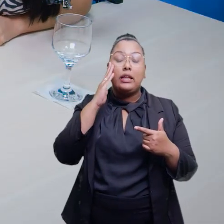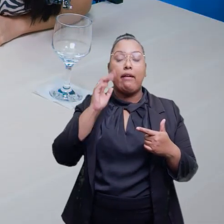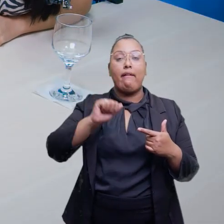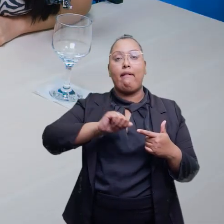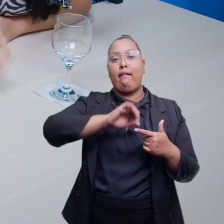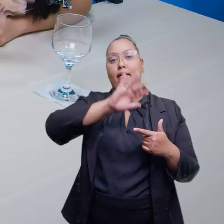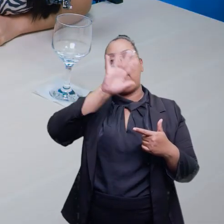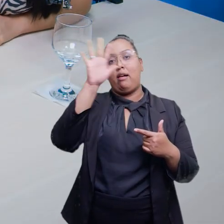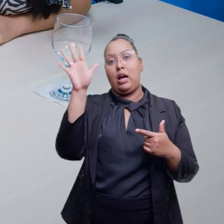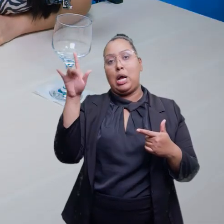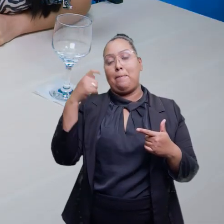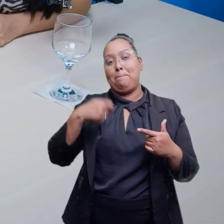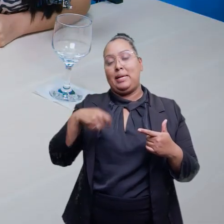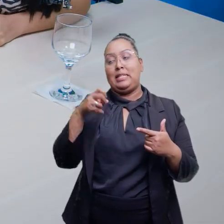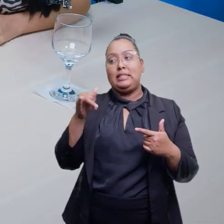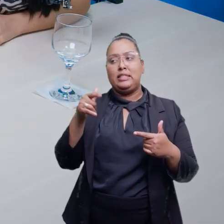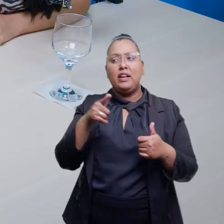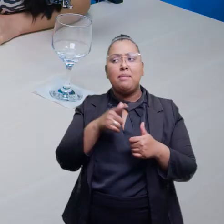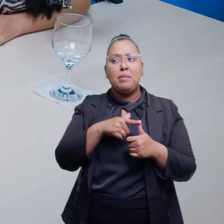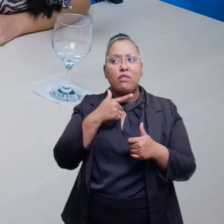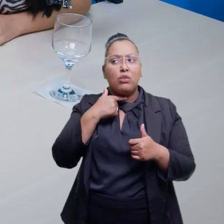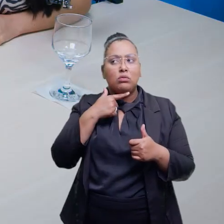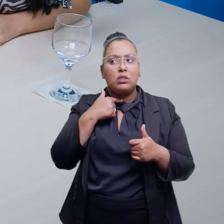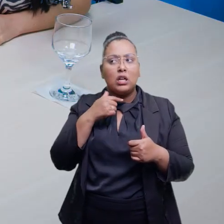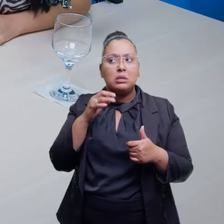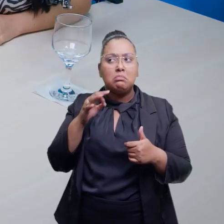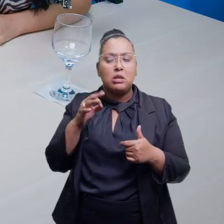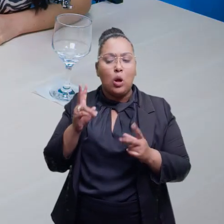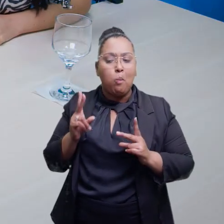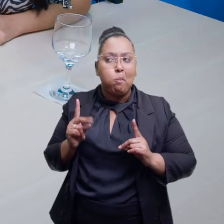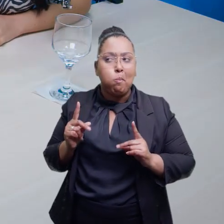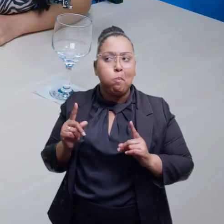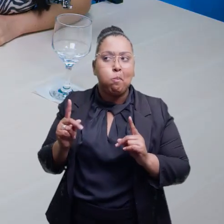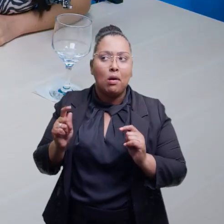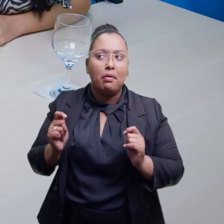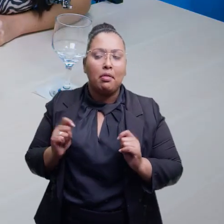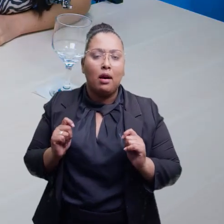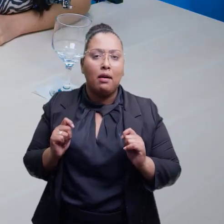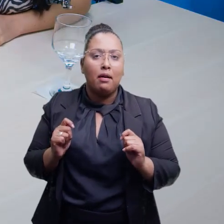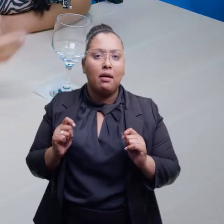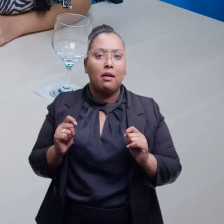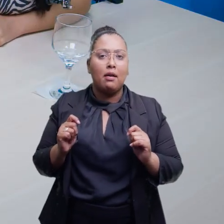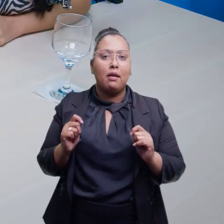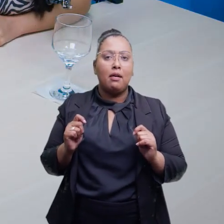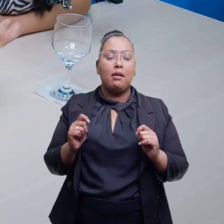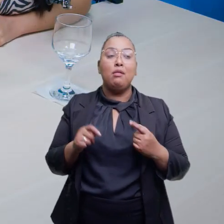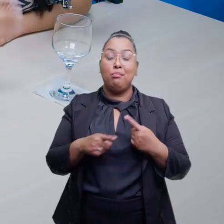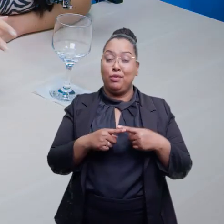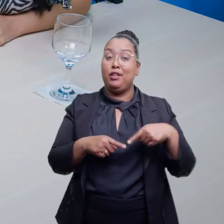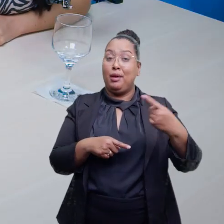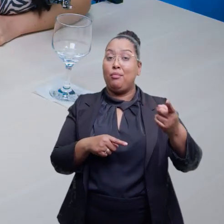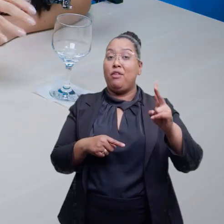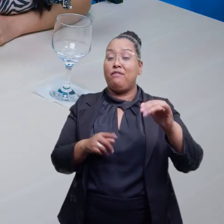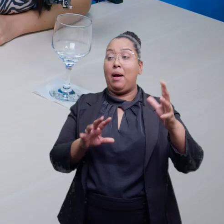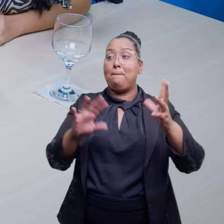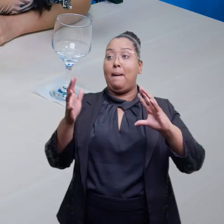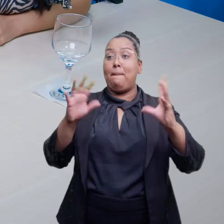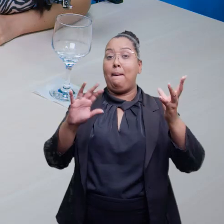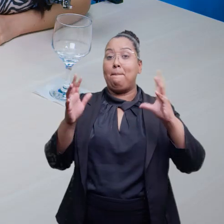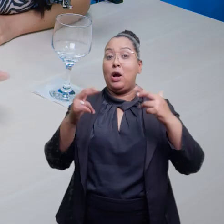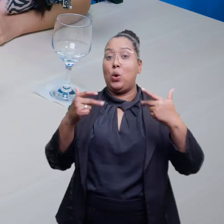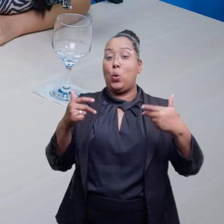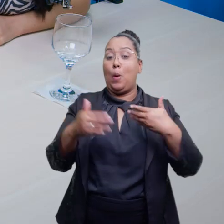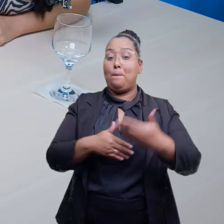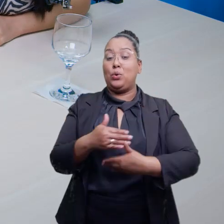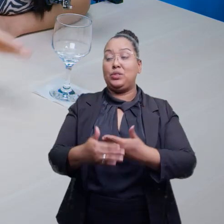né, se aquela sua vontade, ela realmente se sustenta, né, diante de todas as